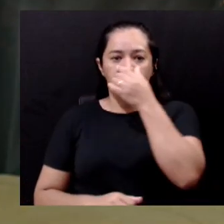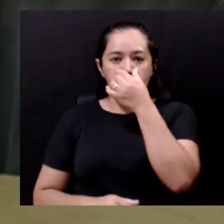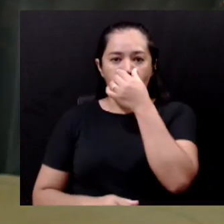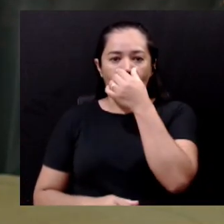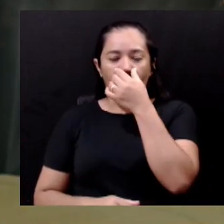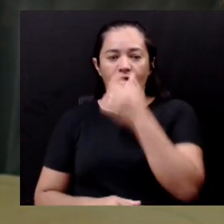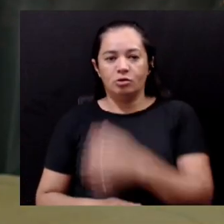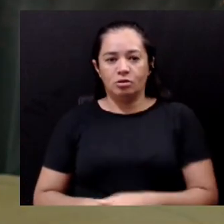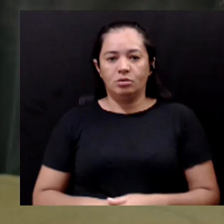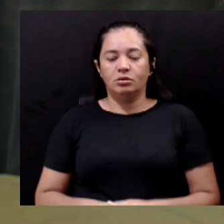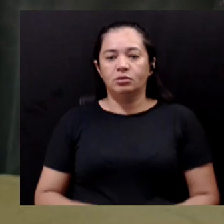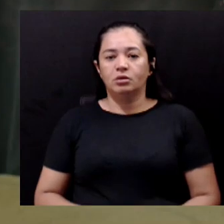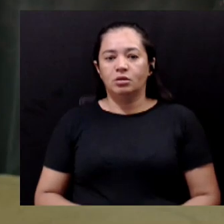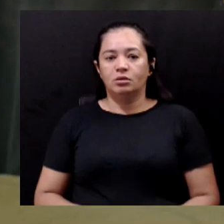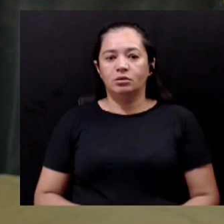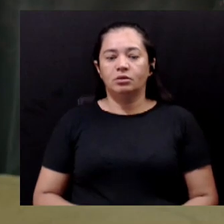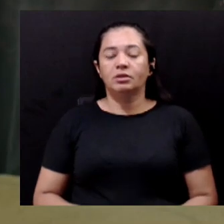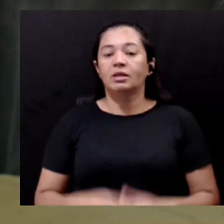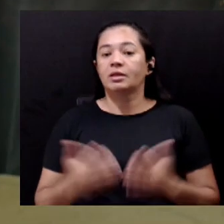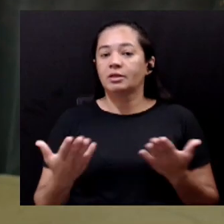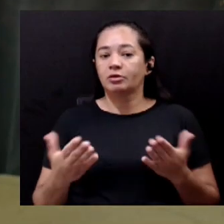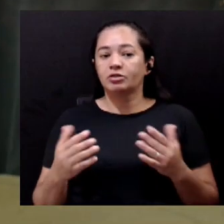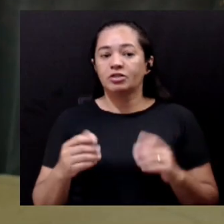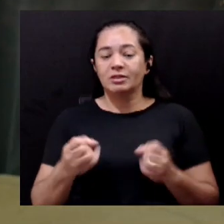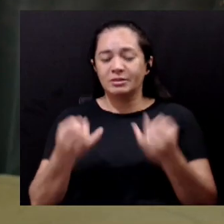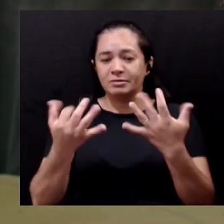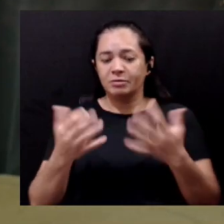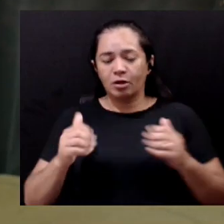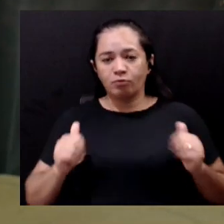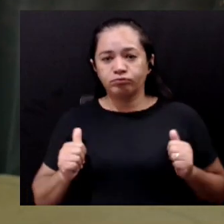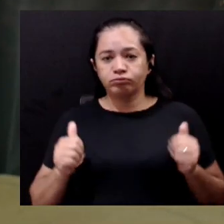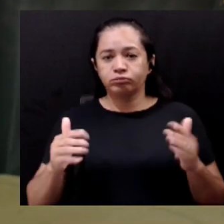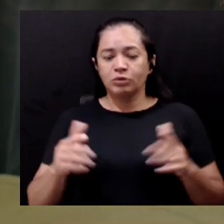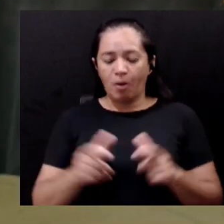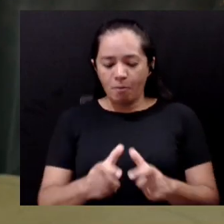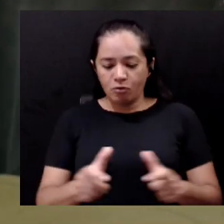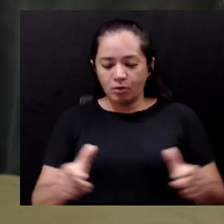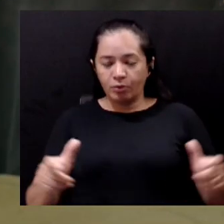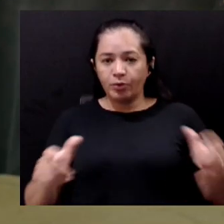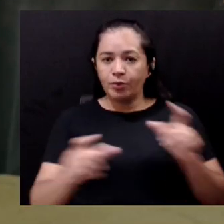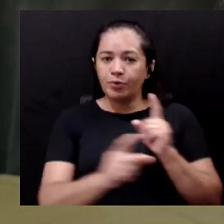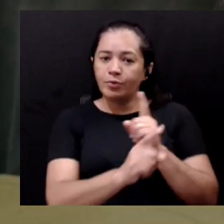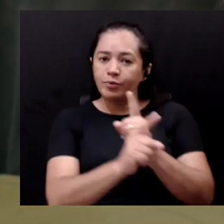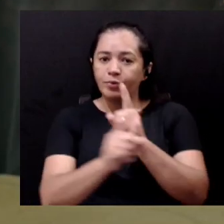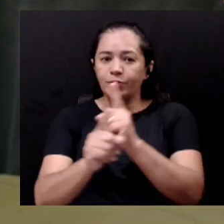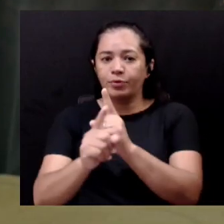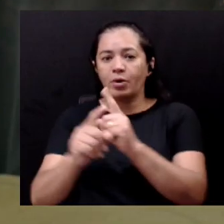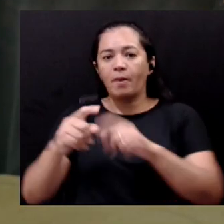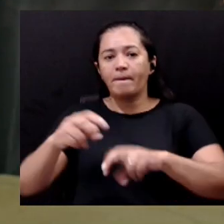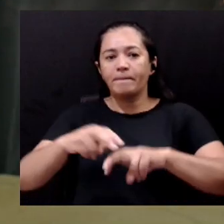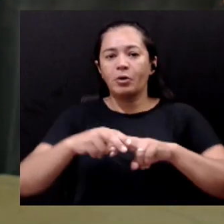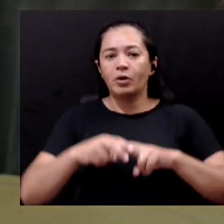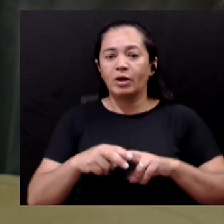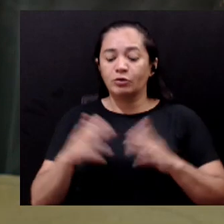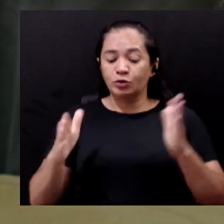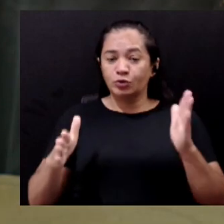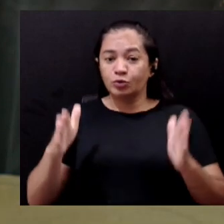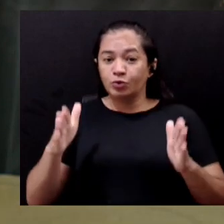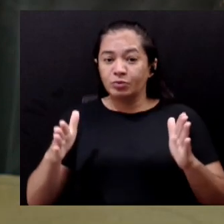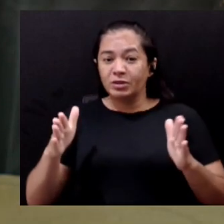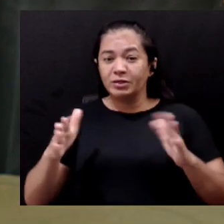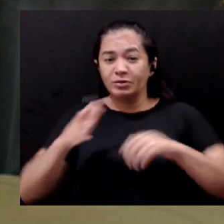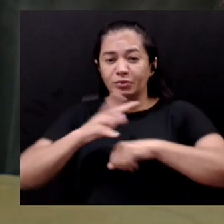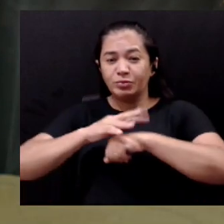redemariogatti.sp.gov.br. A medida reforça as ações para ampliar o atendimento em razão da sazonalidade das doenças